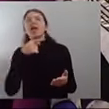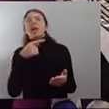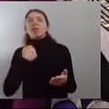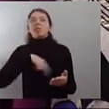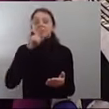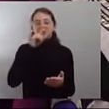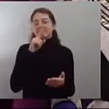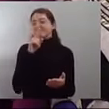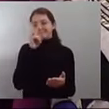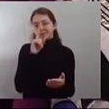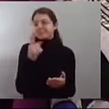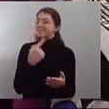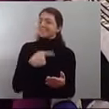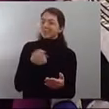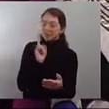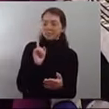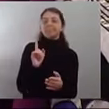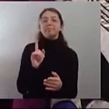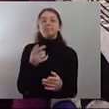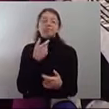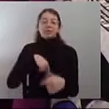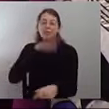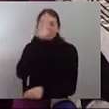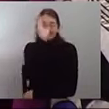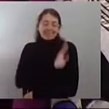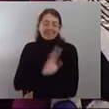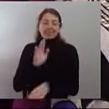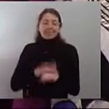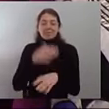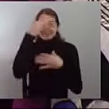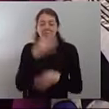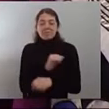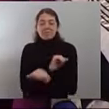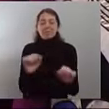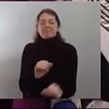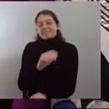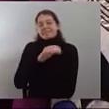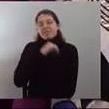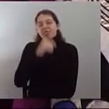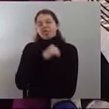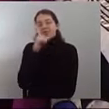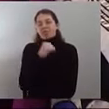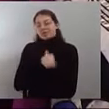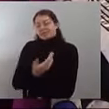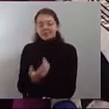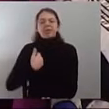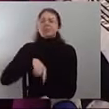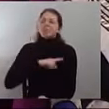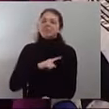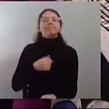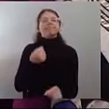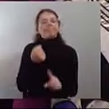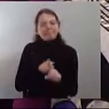Mas apesar de sabermos que tudo isto se ia passar, porque era previsível, porque este comportamento é recorrente, decidimos avançar na mesma com o requerimento formal para este